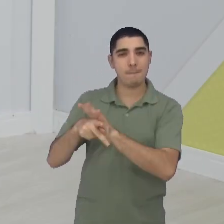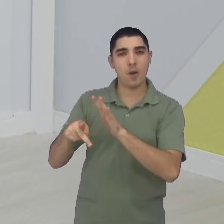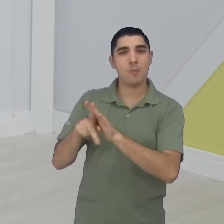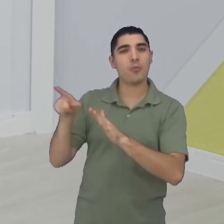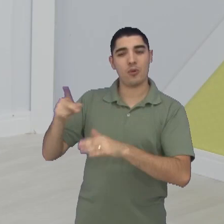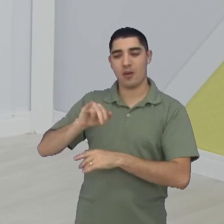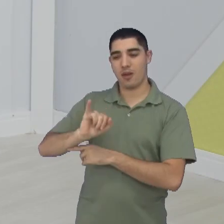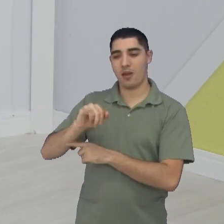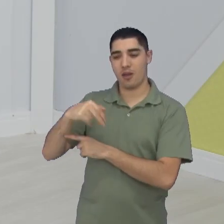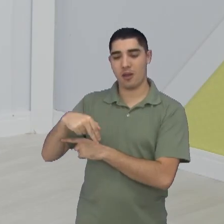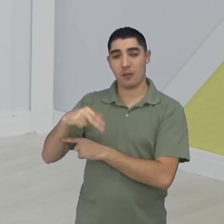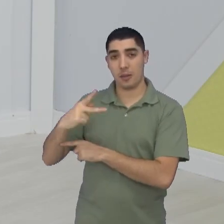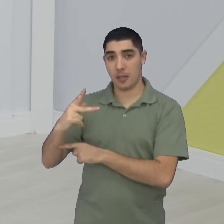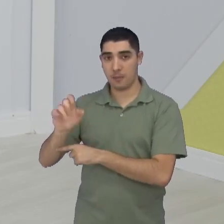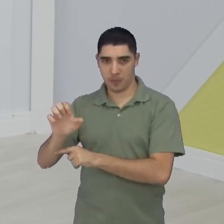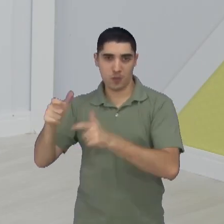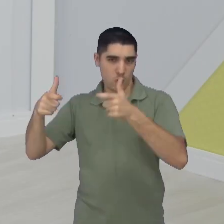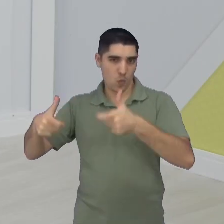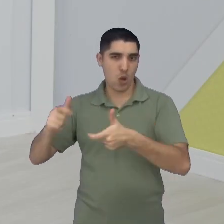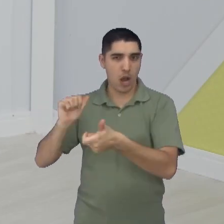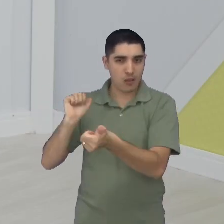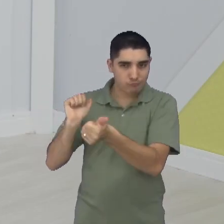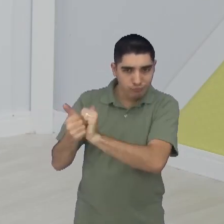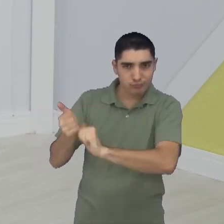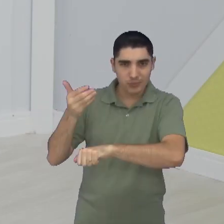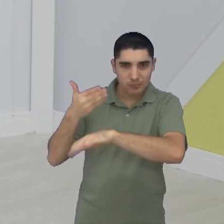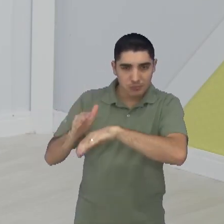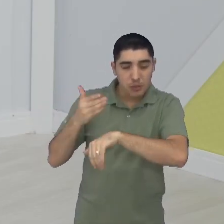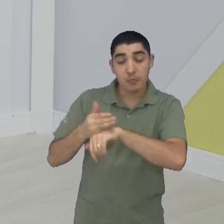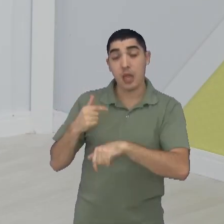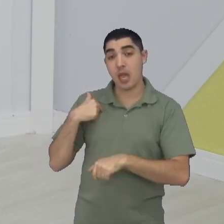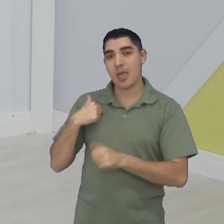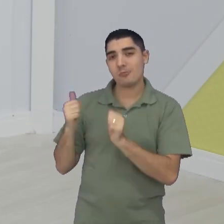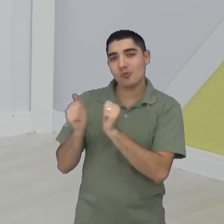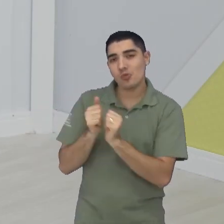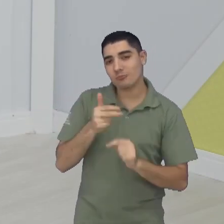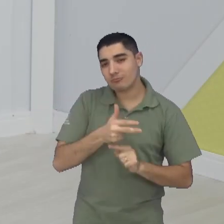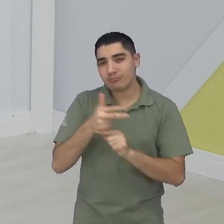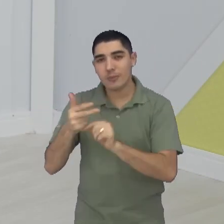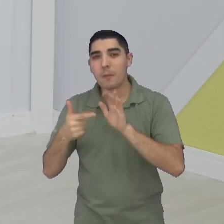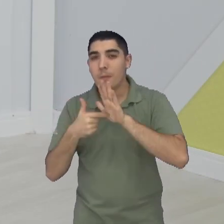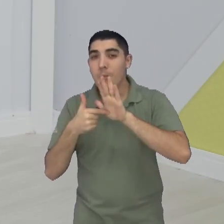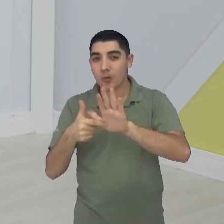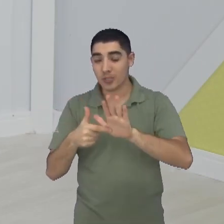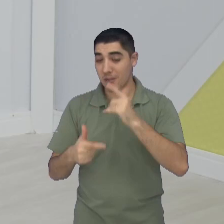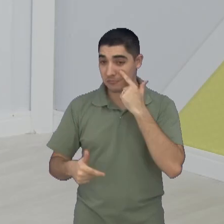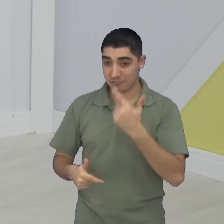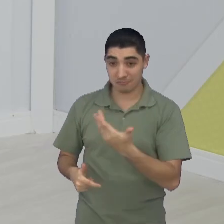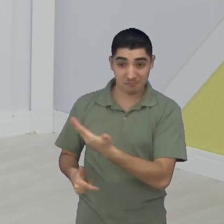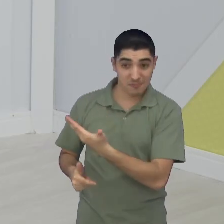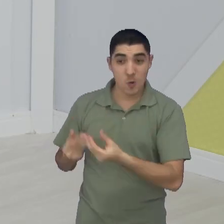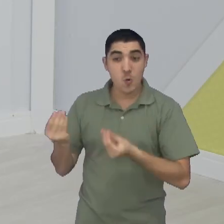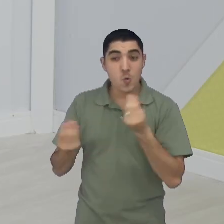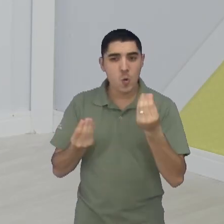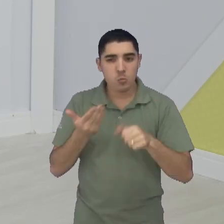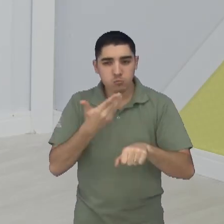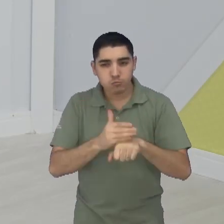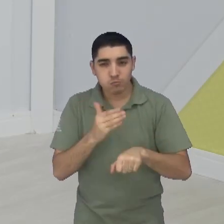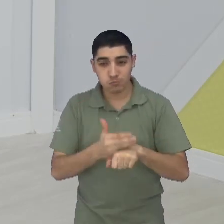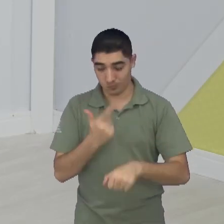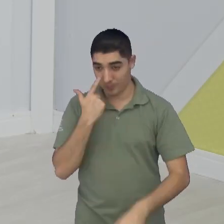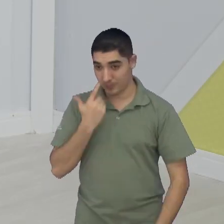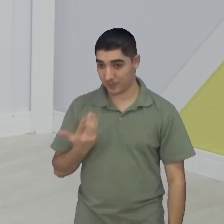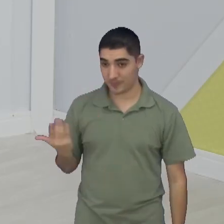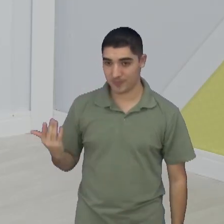cinematográfico Luciano Coca, para contar um pouquinho como está a preparação do São José e dos jogadores nesta pré-temporada. Dá